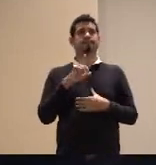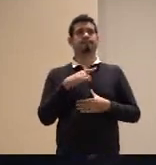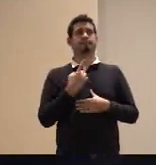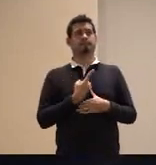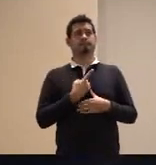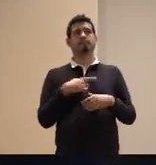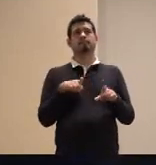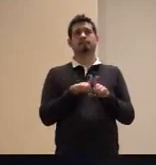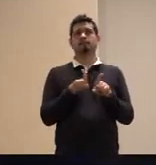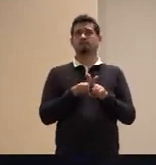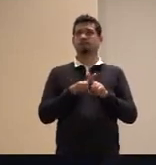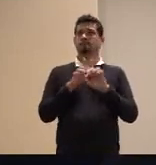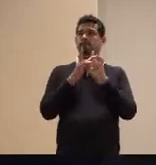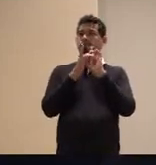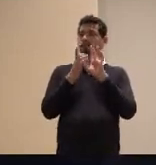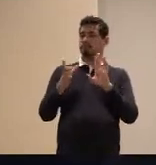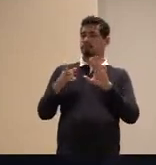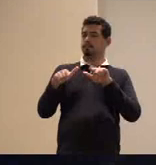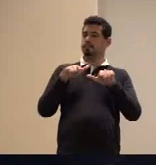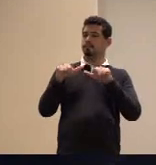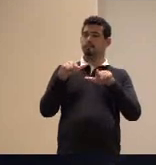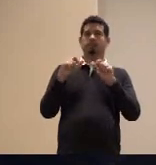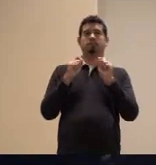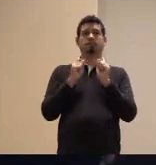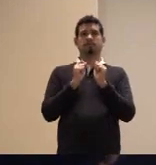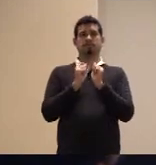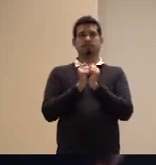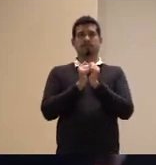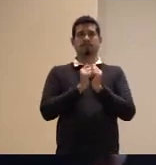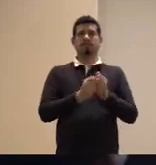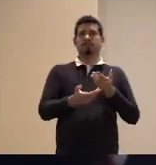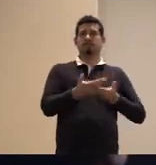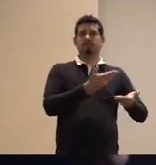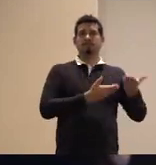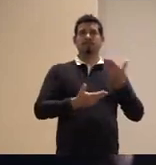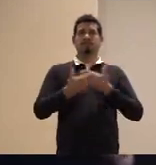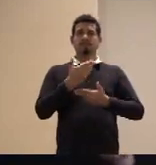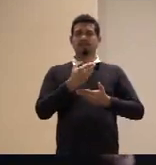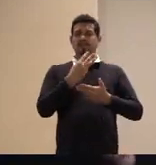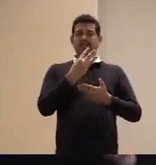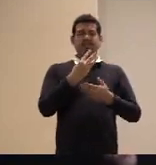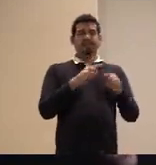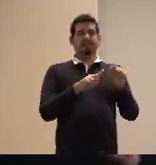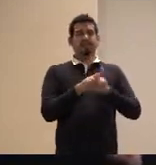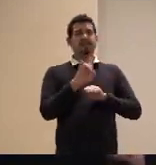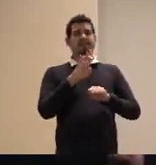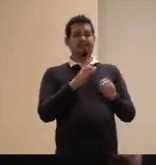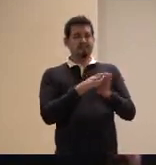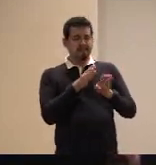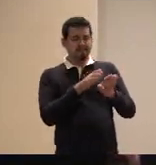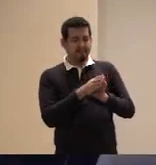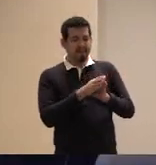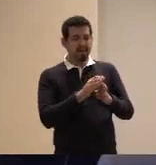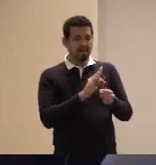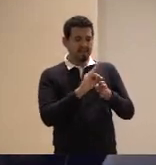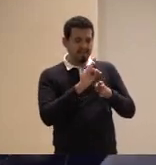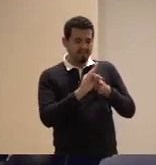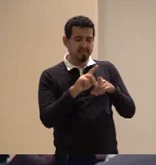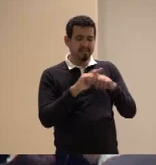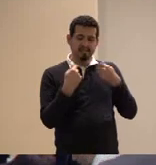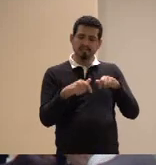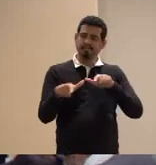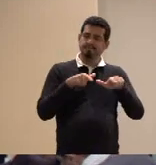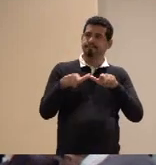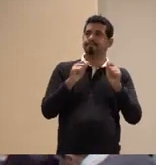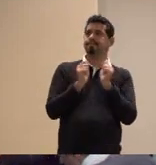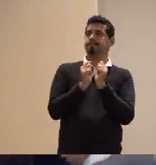Nós temos equipe aqui, temos quem trabalha em Lar Abdom, nós dos conselhos tutelares 1, 2 e 3 apenas. E a gente precisa trabalhar muito na